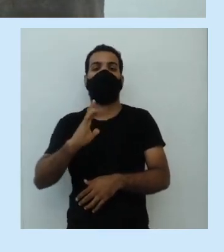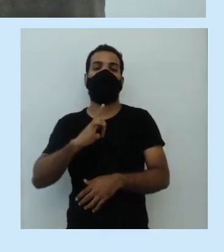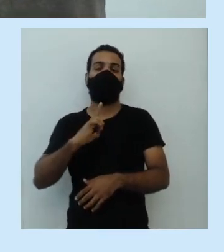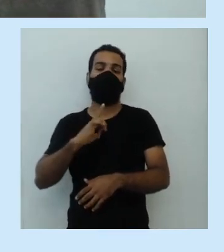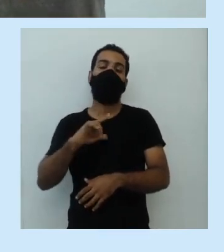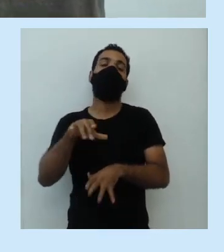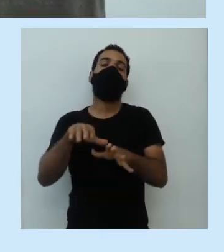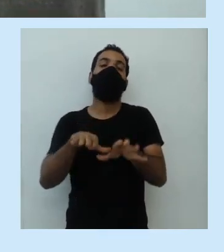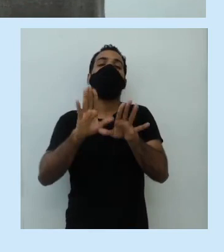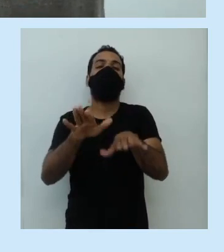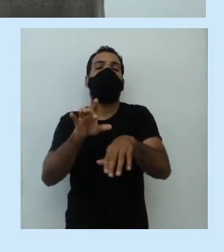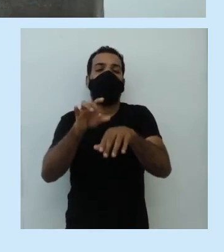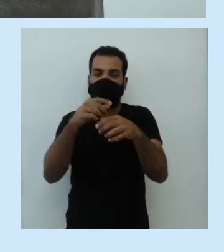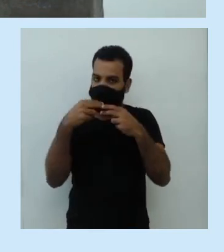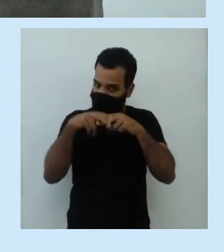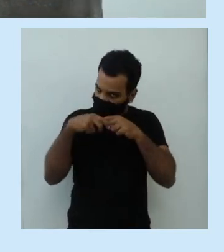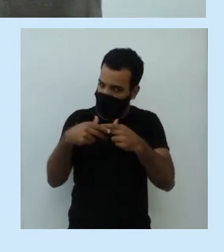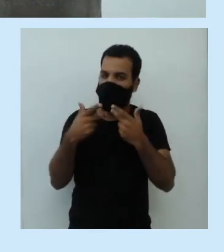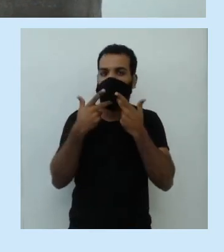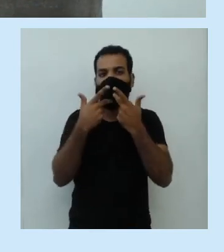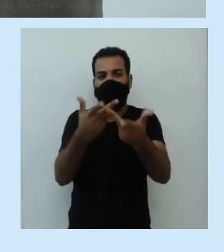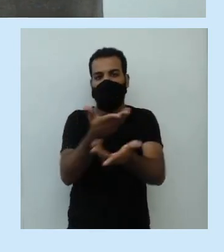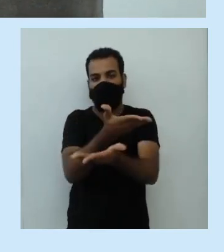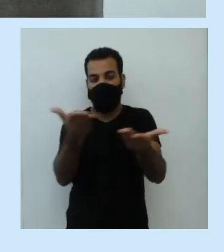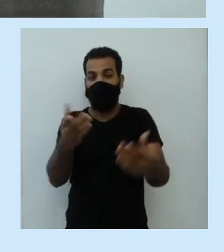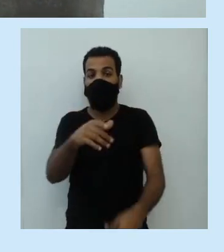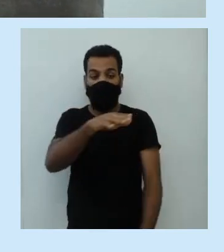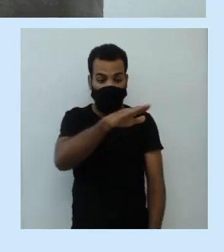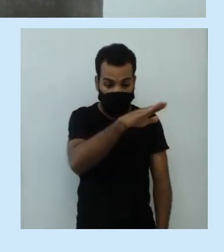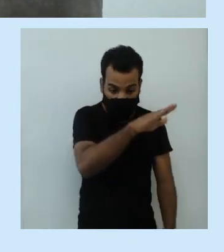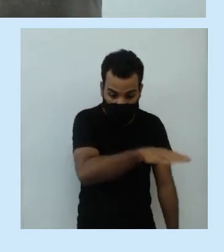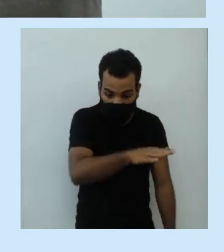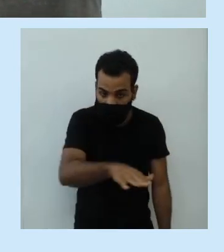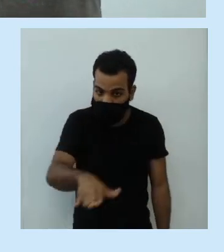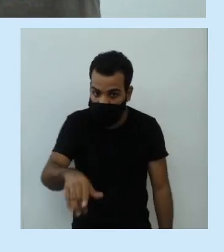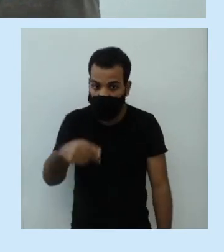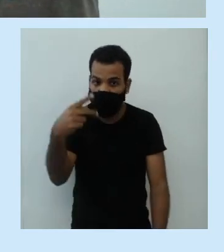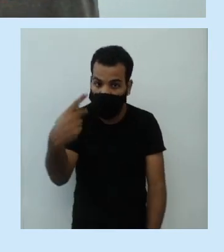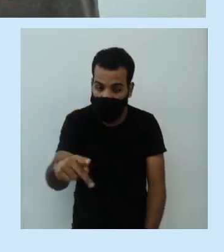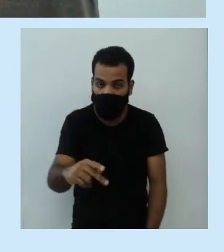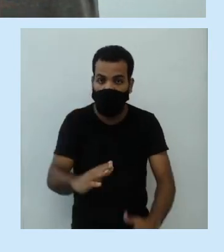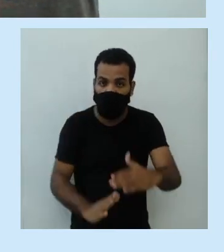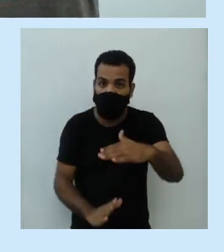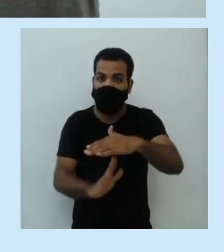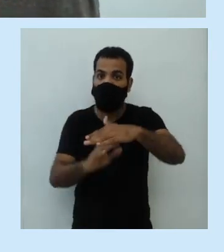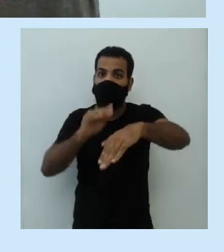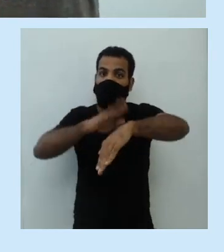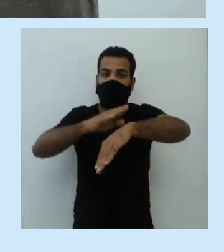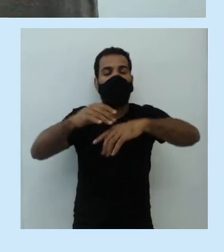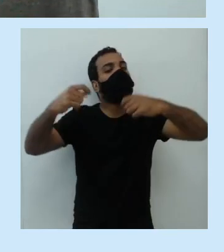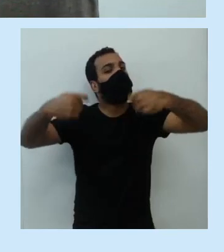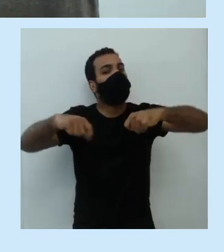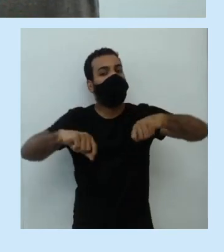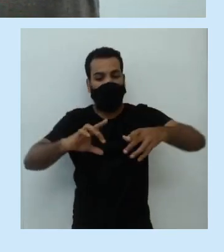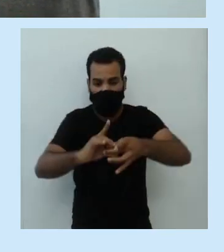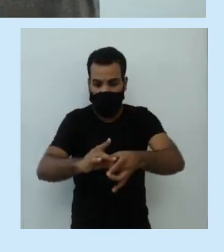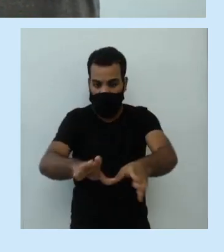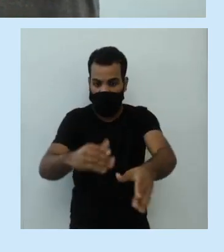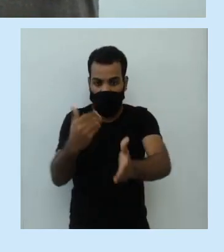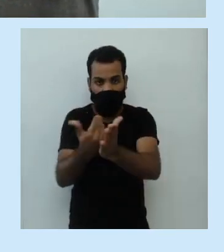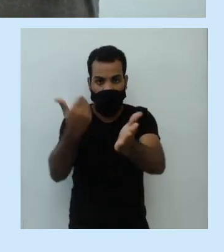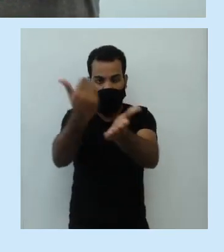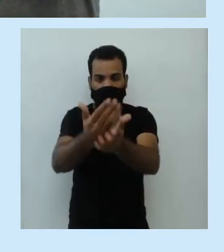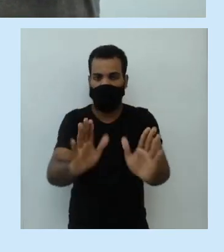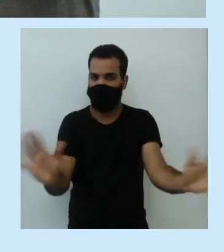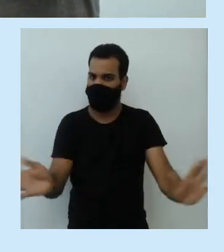isso que eu disse para vocês, criança precisa ter limite de tempo para estar na frente